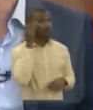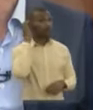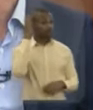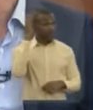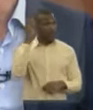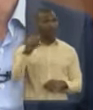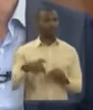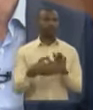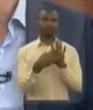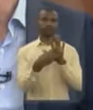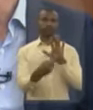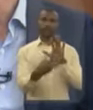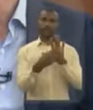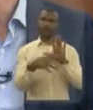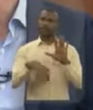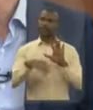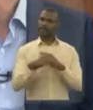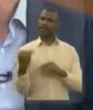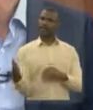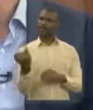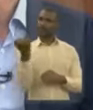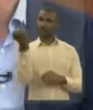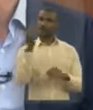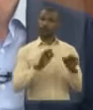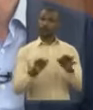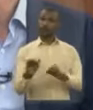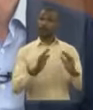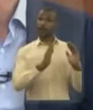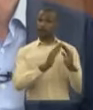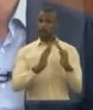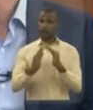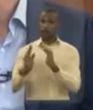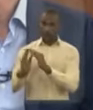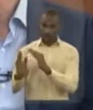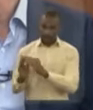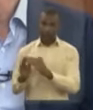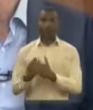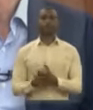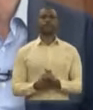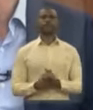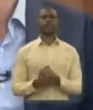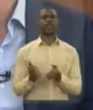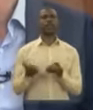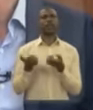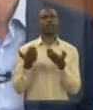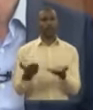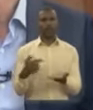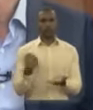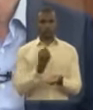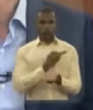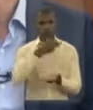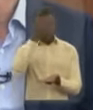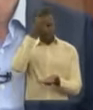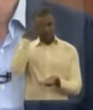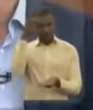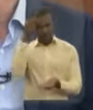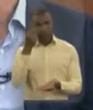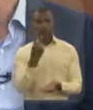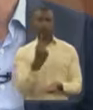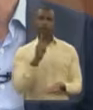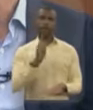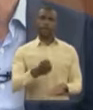referência num á importante que foi o nosso programa habitacional eu entreguei Inclusive durante a nossa gestão